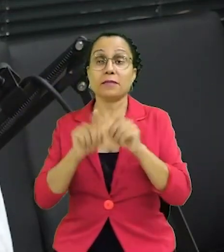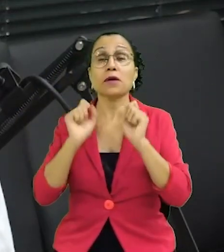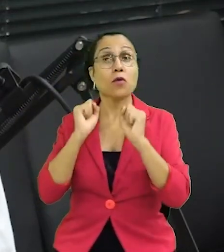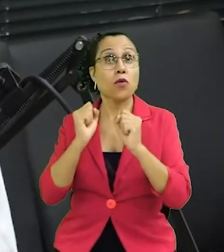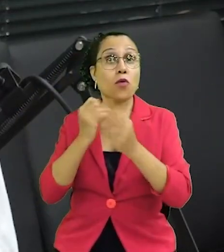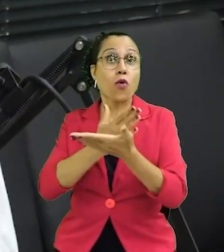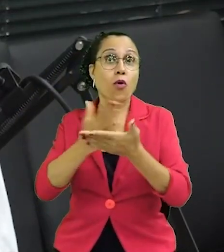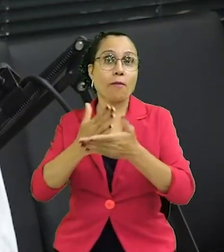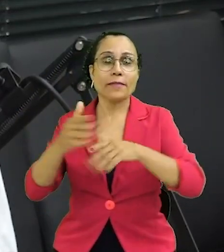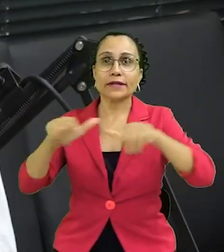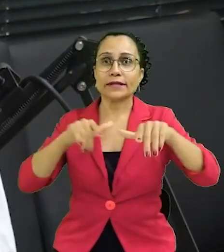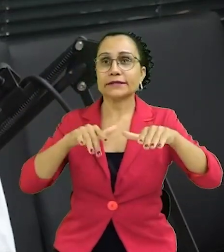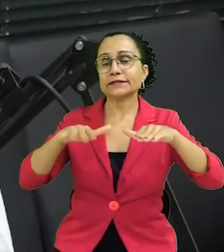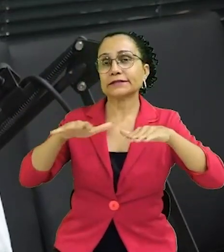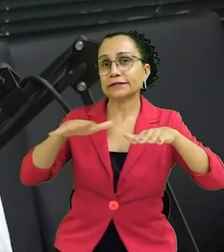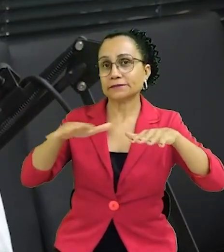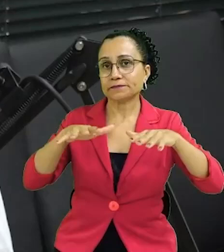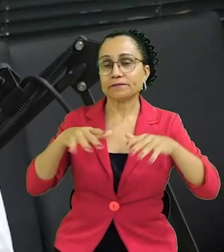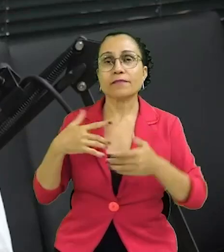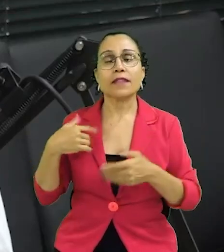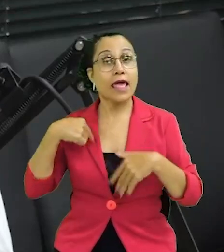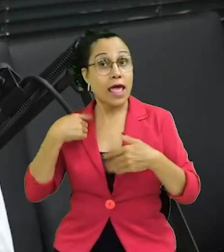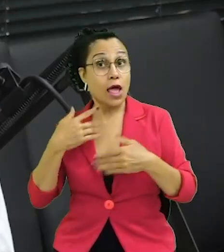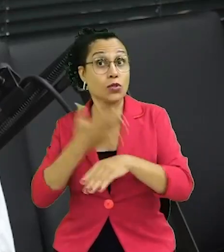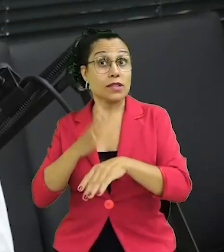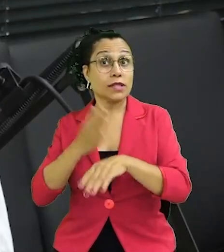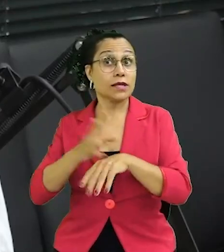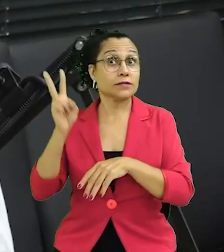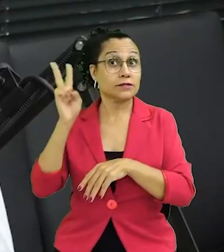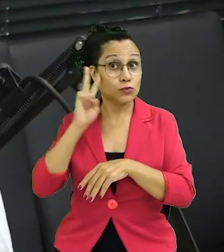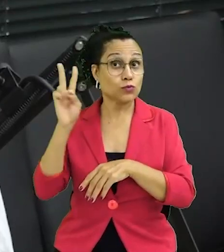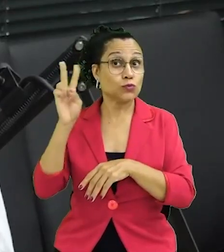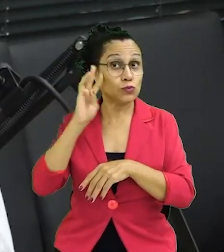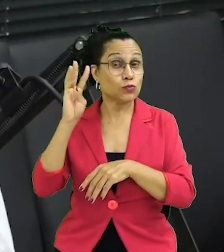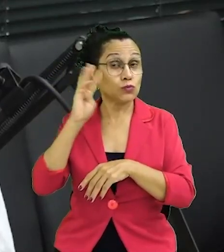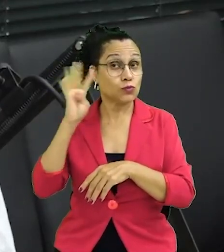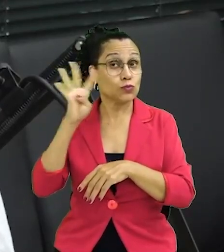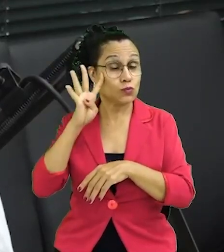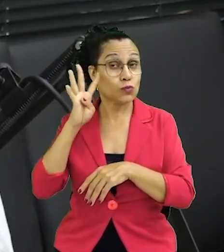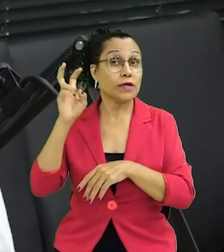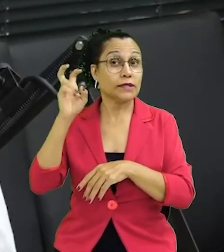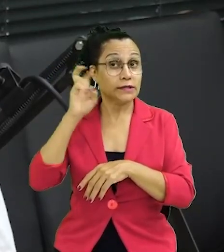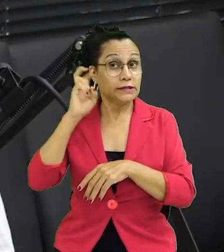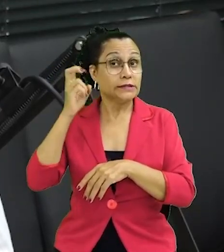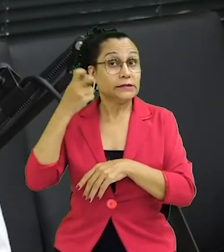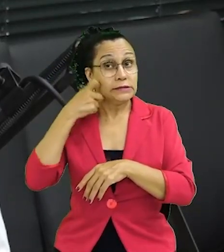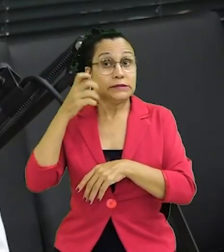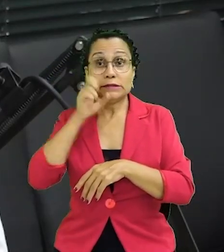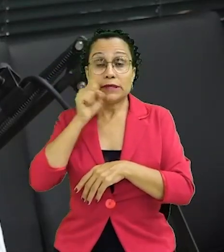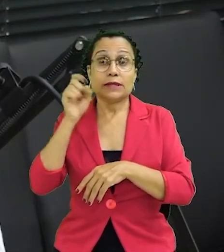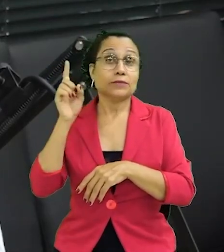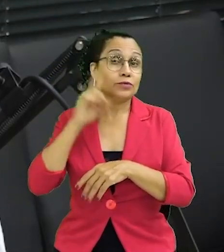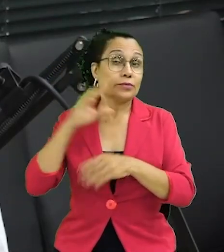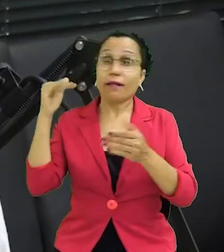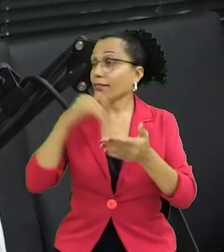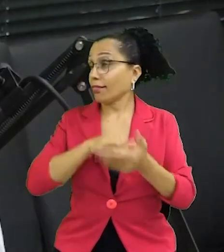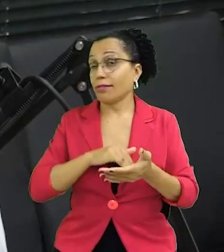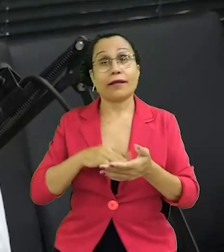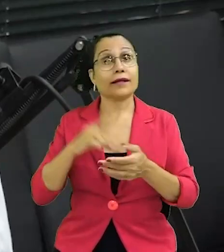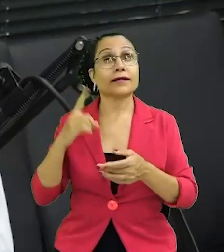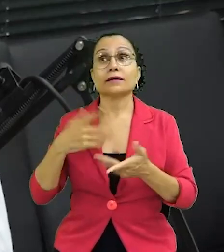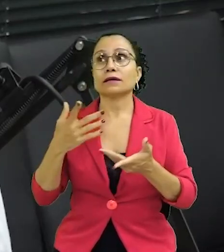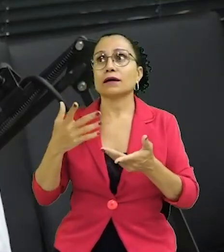movimentar. Meu caso, por exemplo, eu treino de segunda a segunda e ainda por cima faço rapel. Minhas alunas falam, para de loucura, você fica